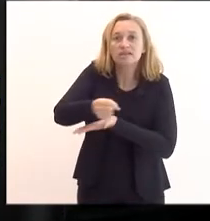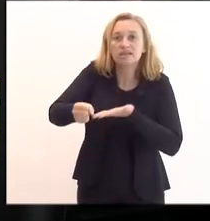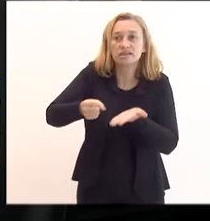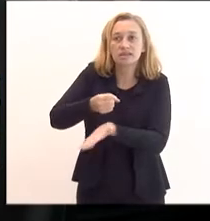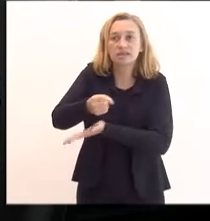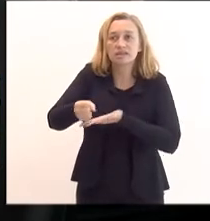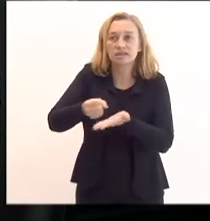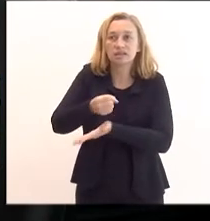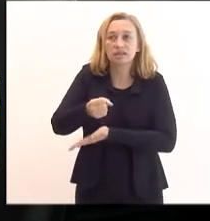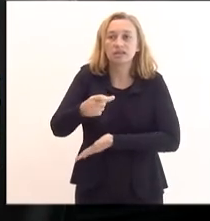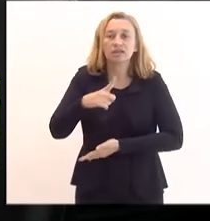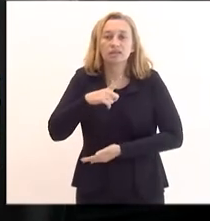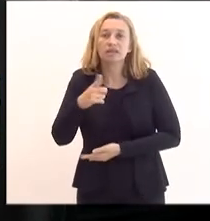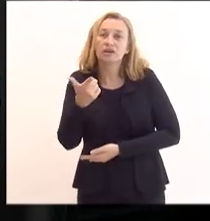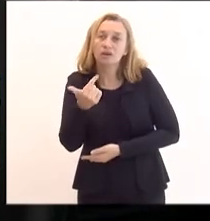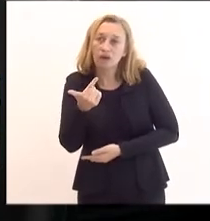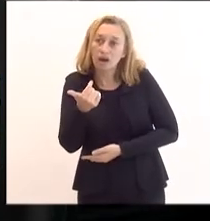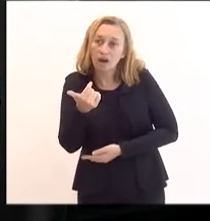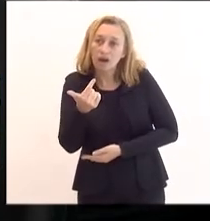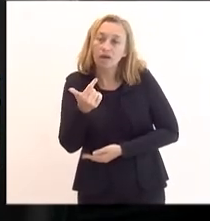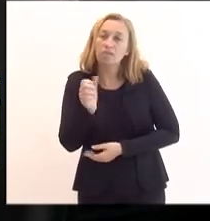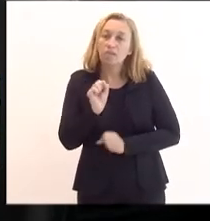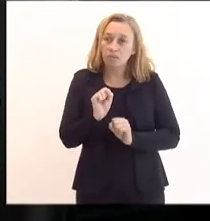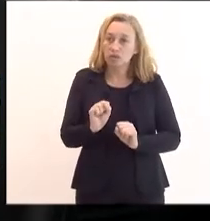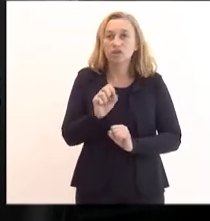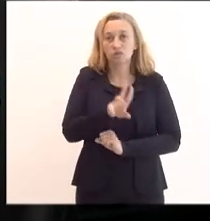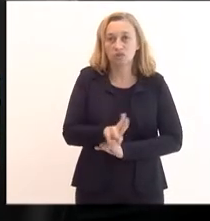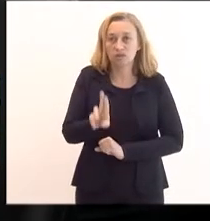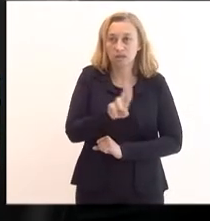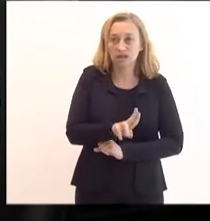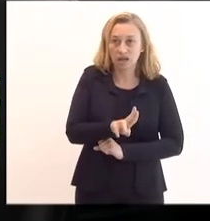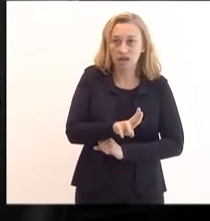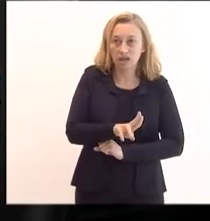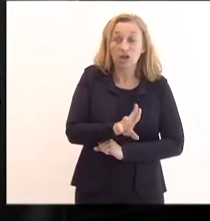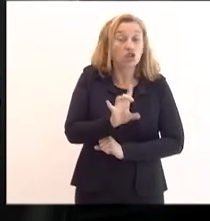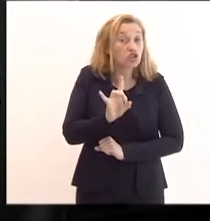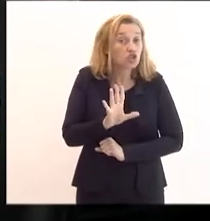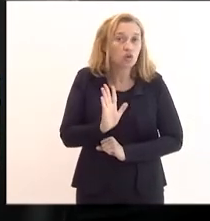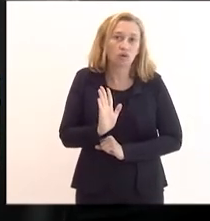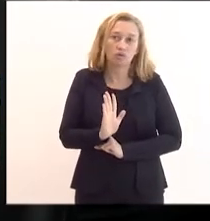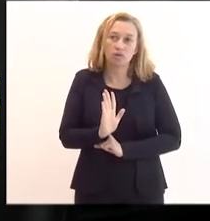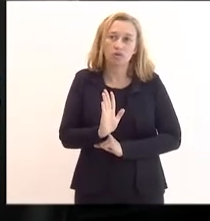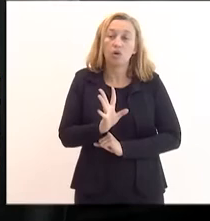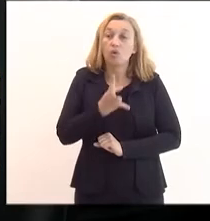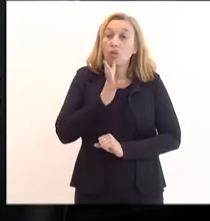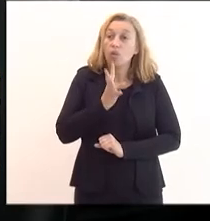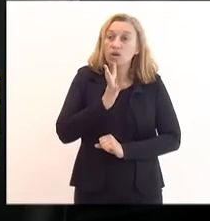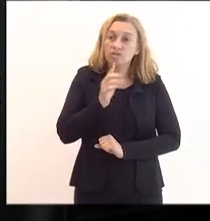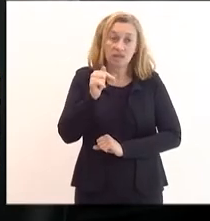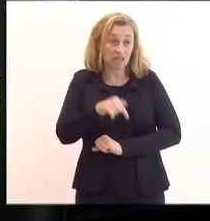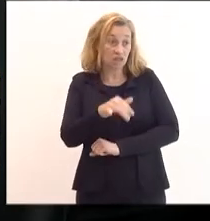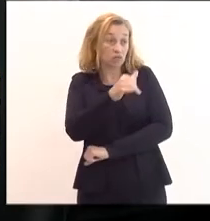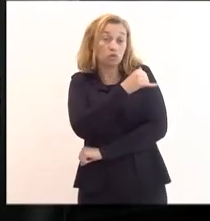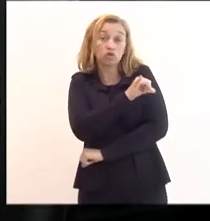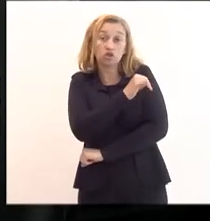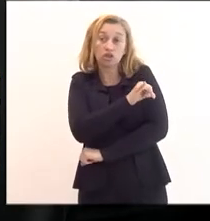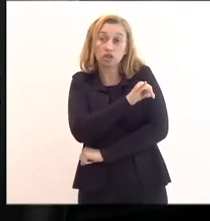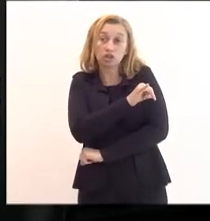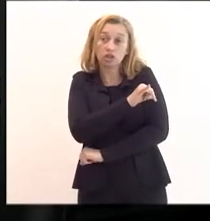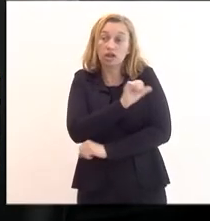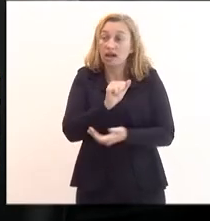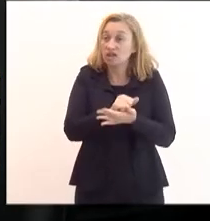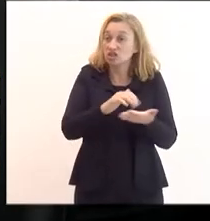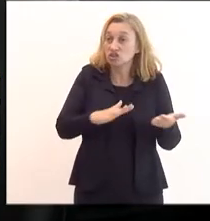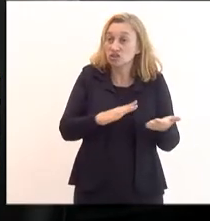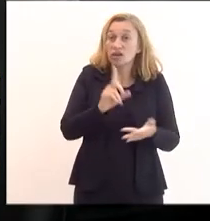para adquirir o porte, para. É só nesse aspecto. É um reconhecimento que, no Rio de Janeiro, a